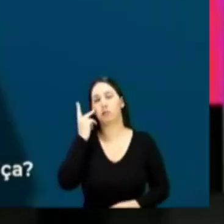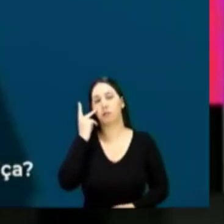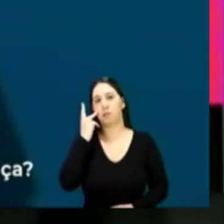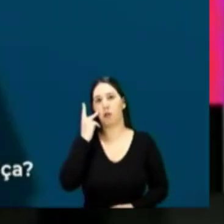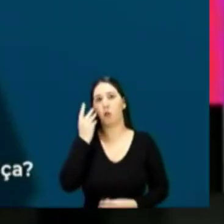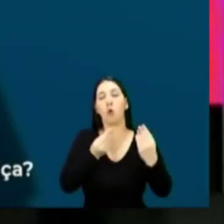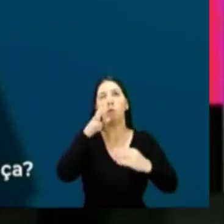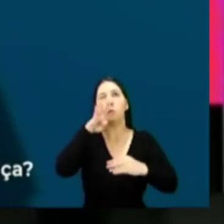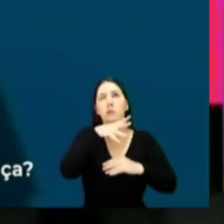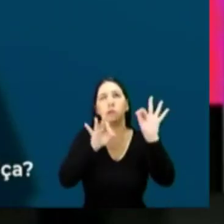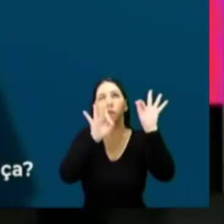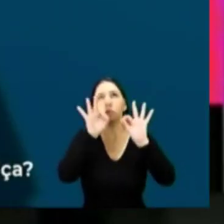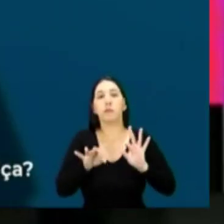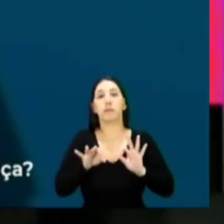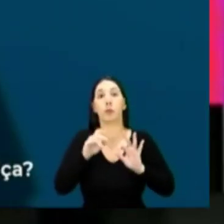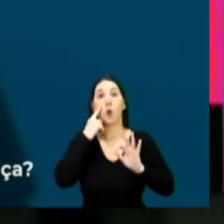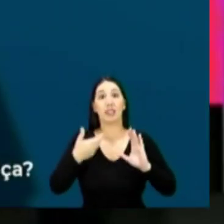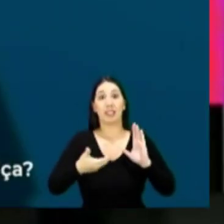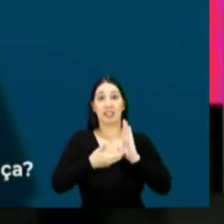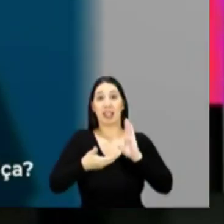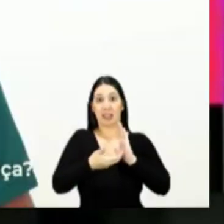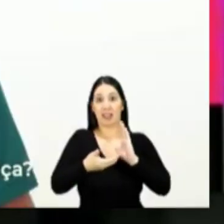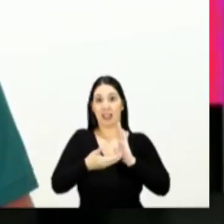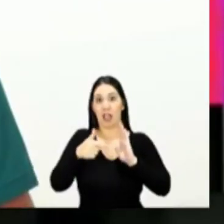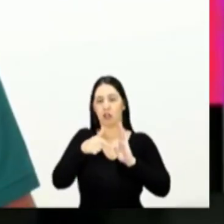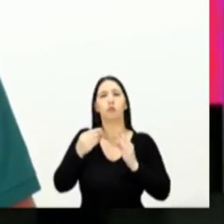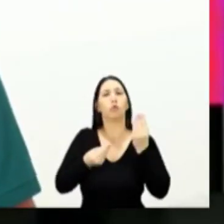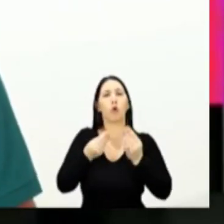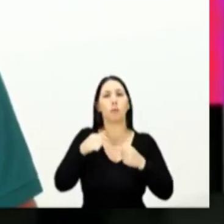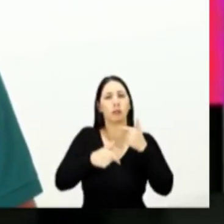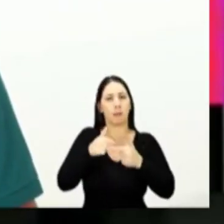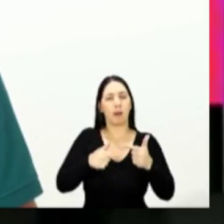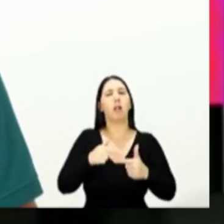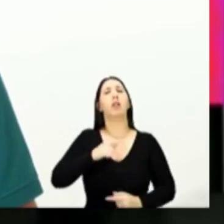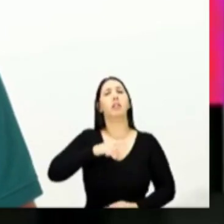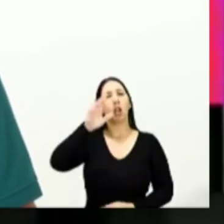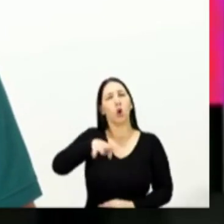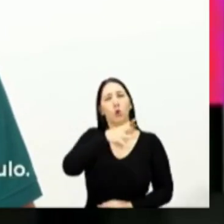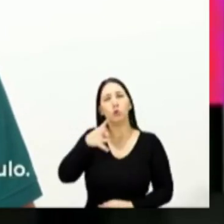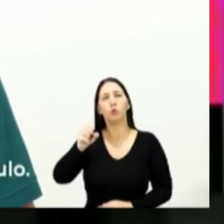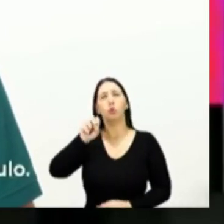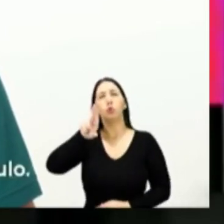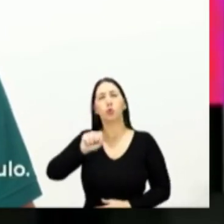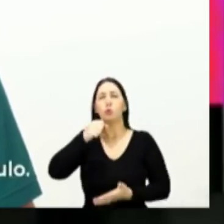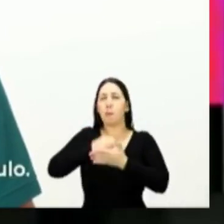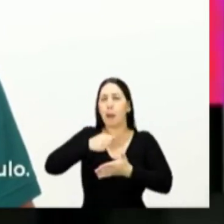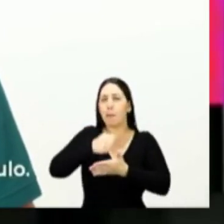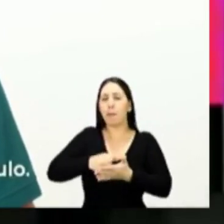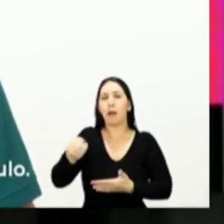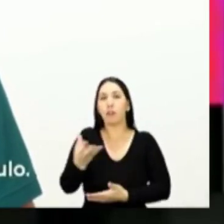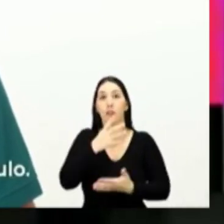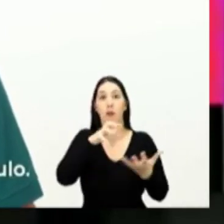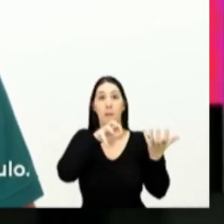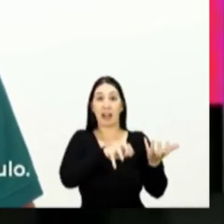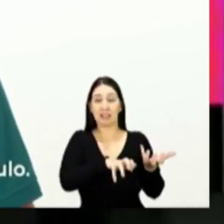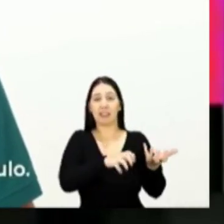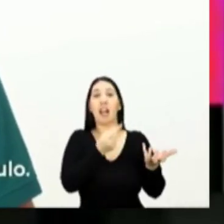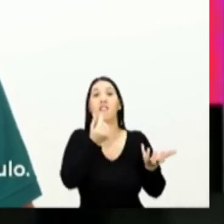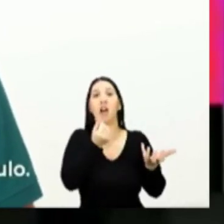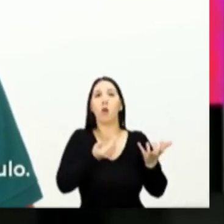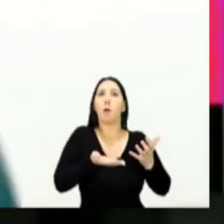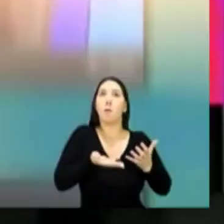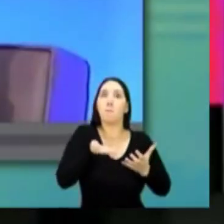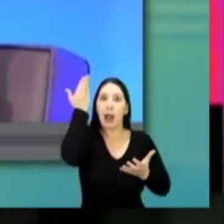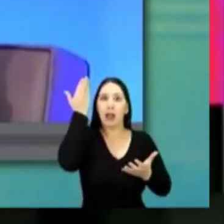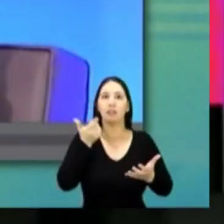Paulo. E o que dá para fazer no Senado para reparar essa injustiça? Vou lutar pela nova tabela SUS e aumentar o dinheiro que Brasília manda